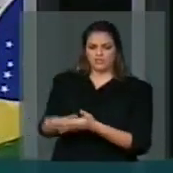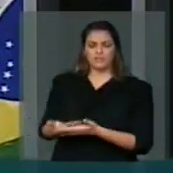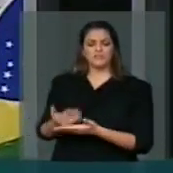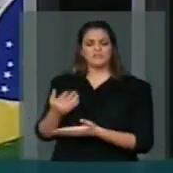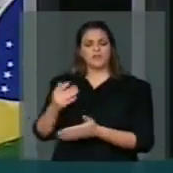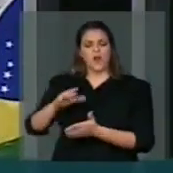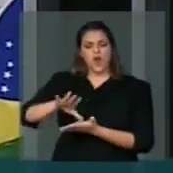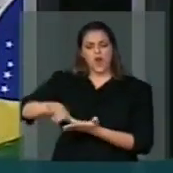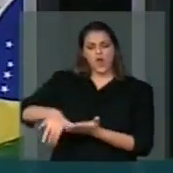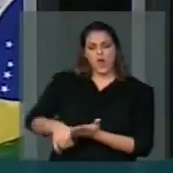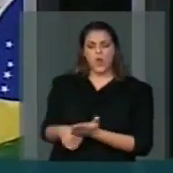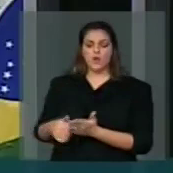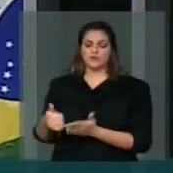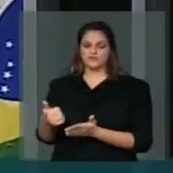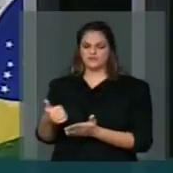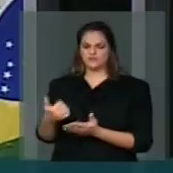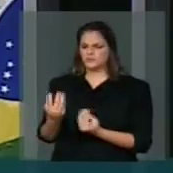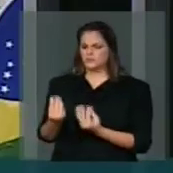de 2010.